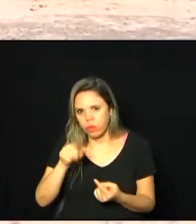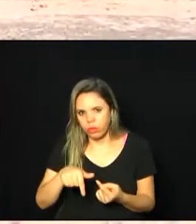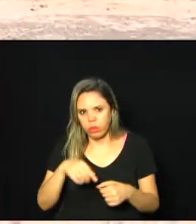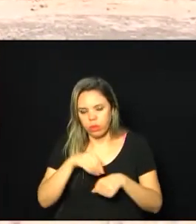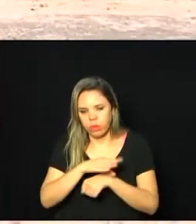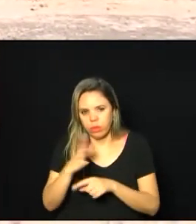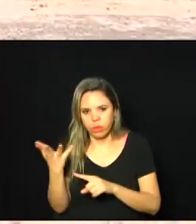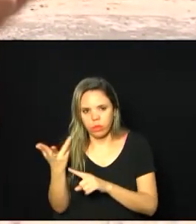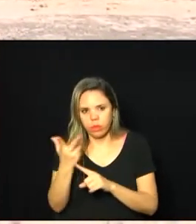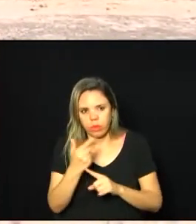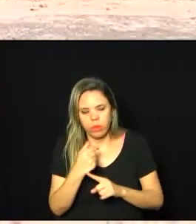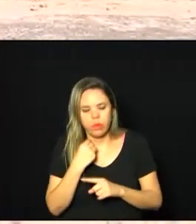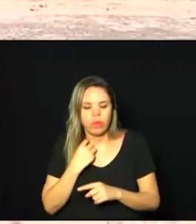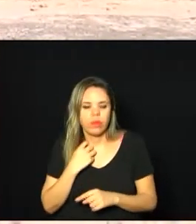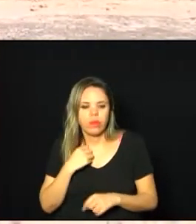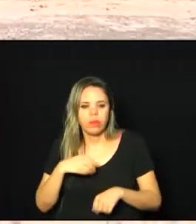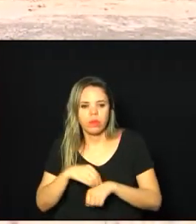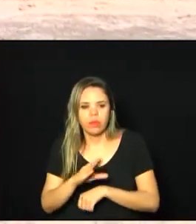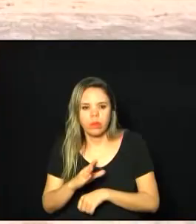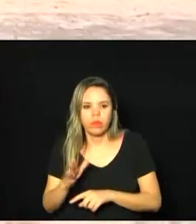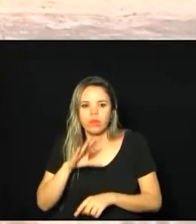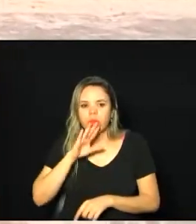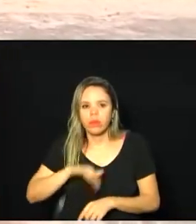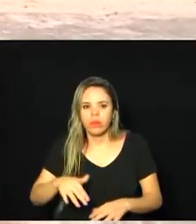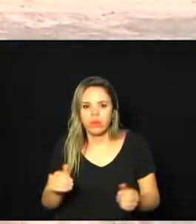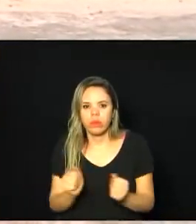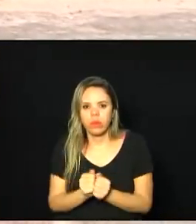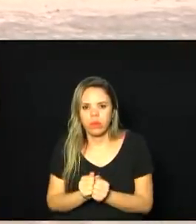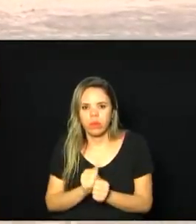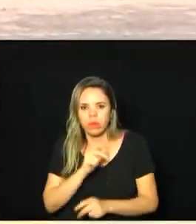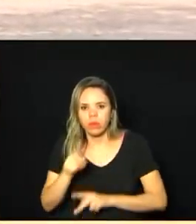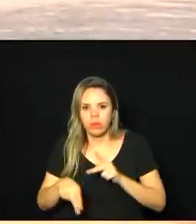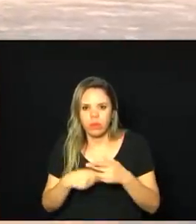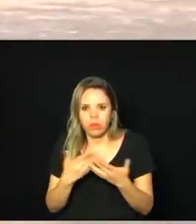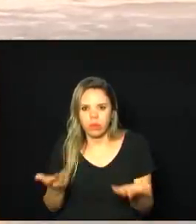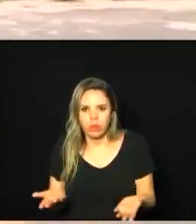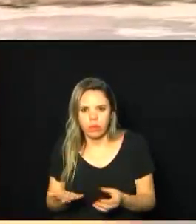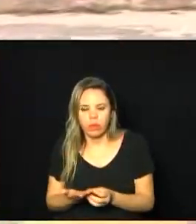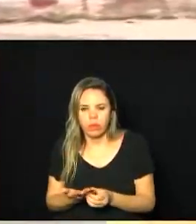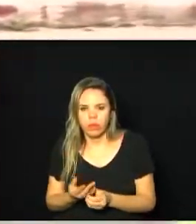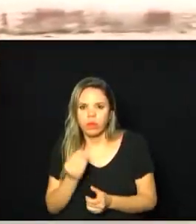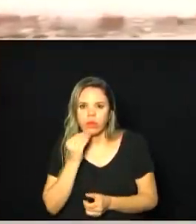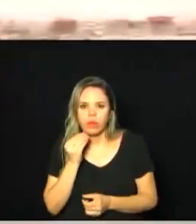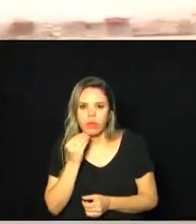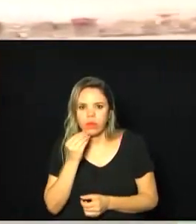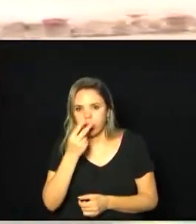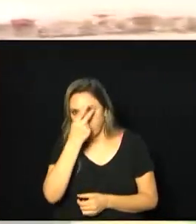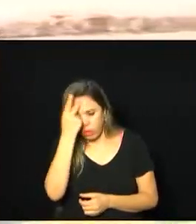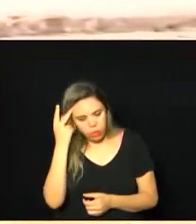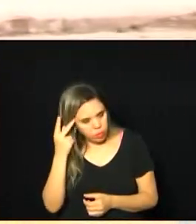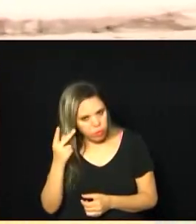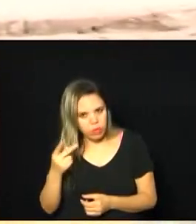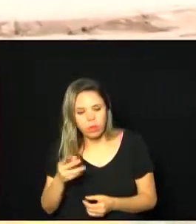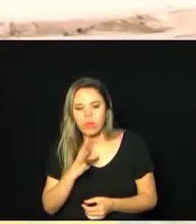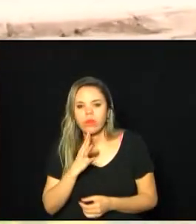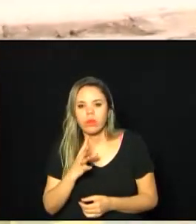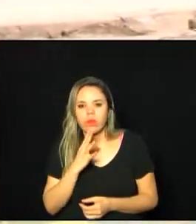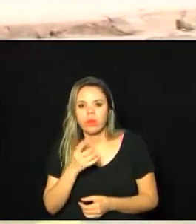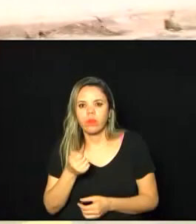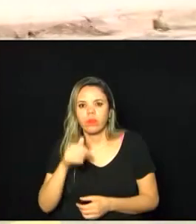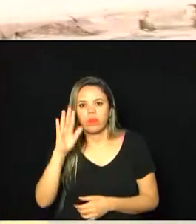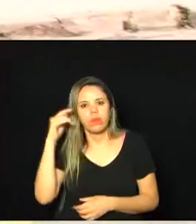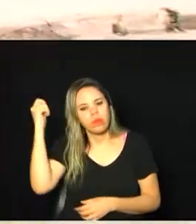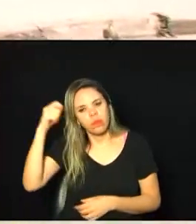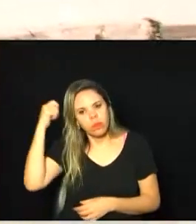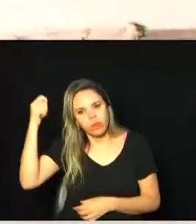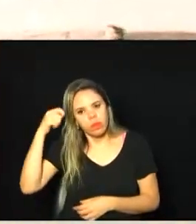trazer arte, de passar uma tarde aqui junto com a comunidade, de dar oportunidade da comunidade estar conhecendo um pouco dos